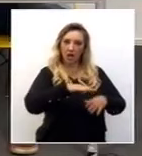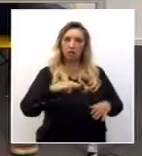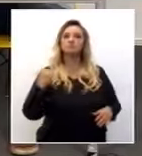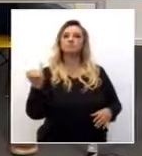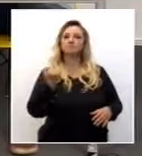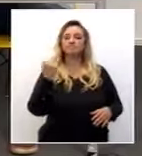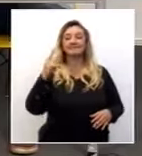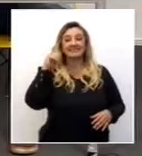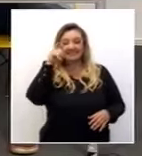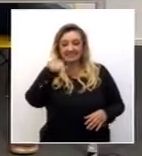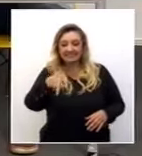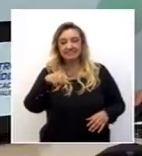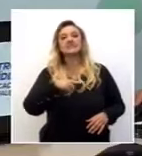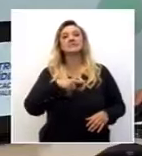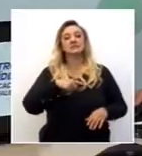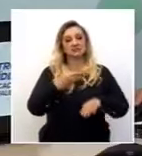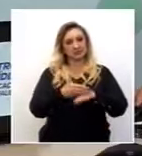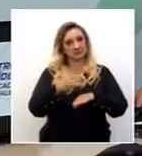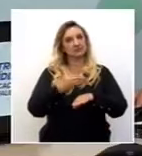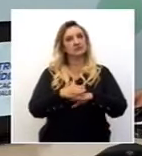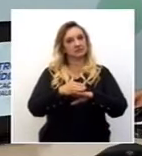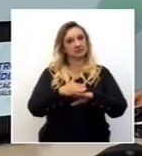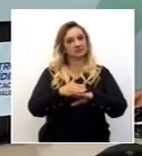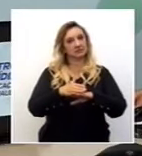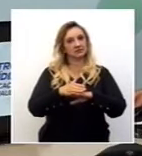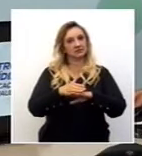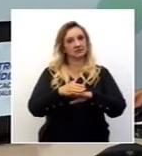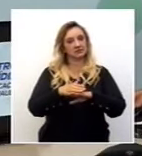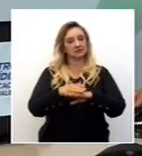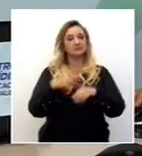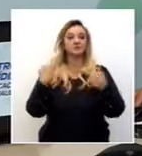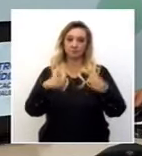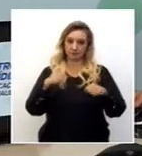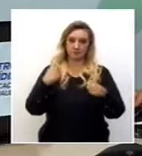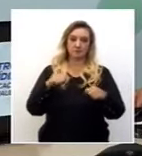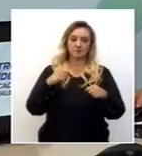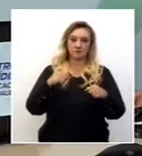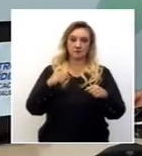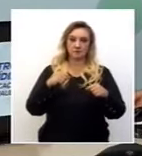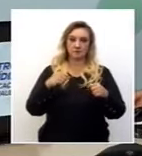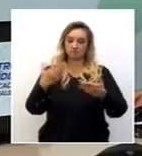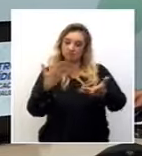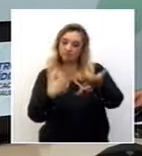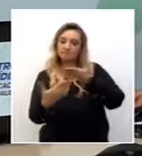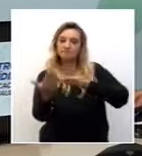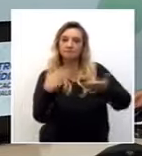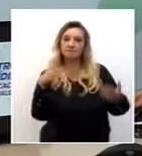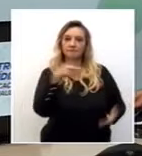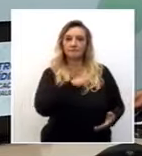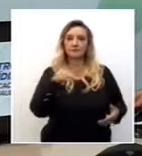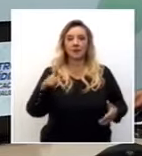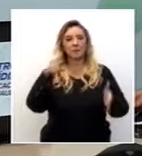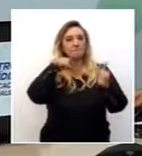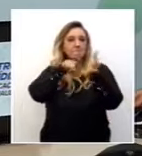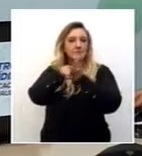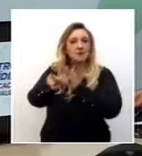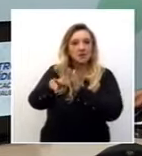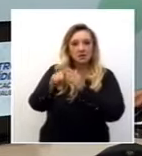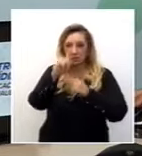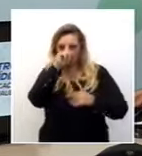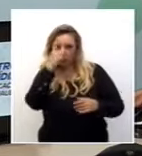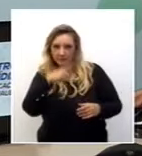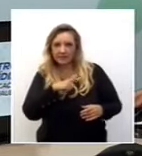mais que ele tenha dificuldades em fazer a atividade, ele tem que ter essa dinâmica com o professor, né? De perguntar se ele ficou